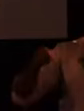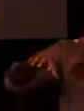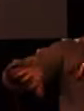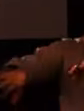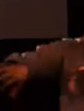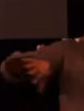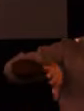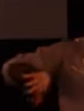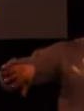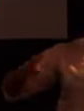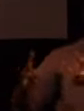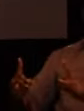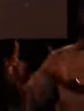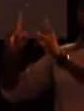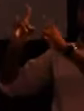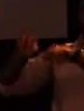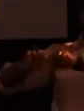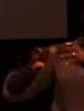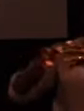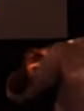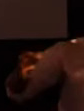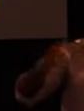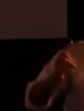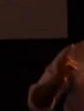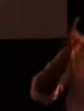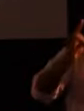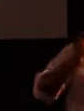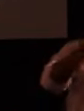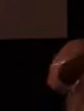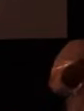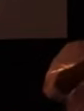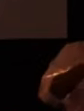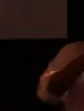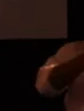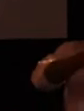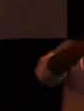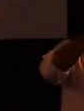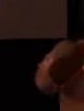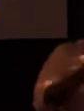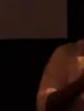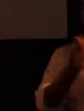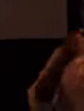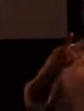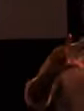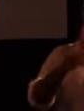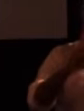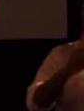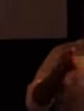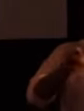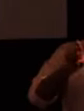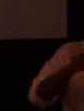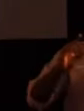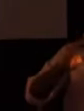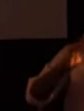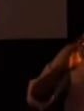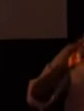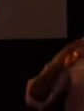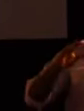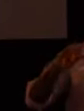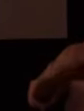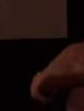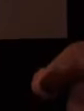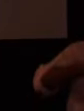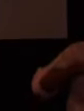um padrão que sempre existiu, das origens da cidade, você poder, nos centros antigos da cidade a gente vê isso,